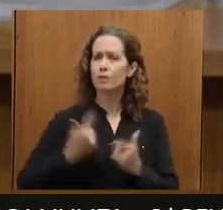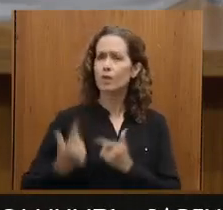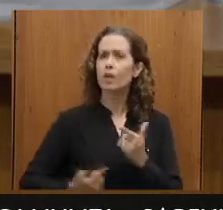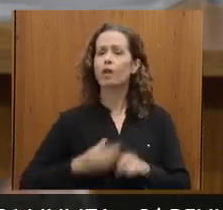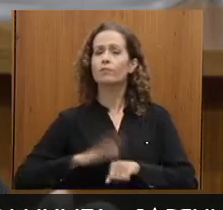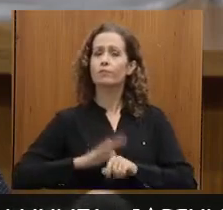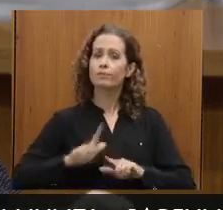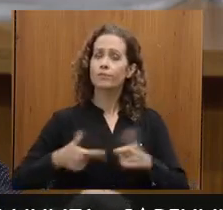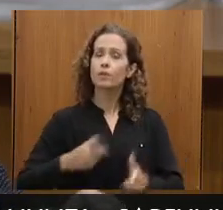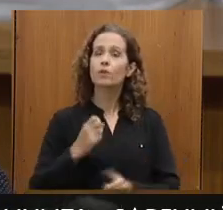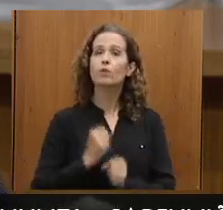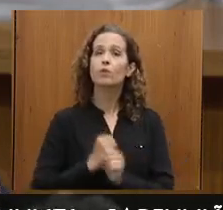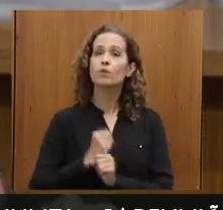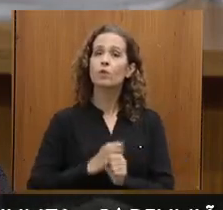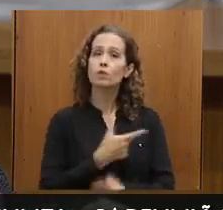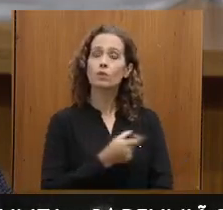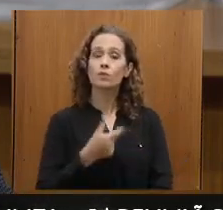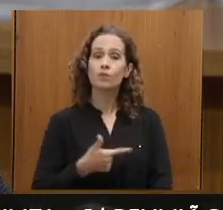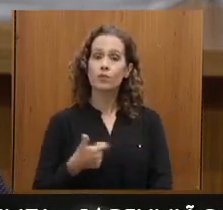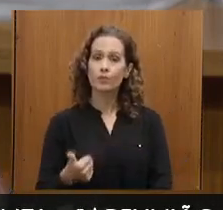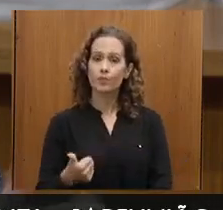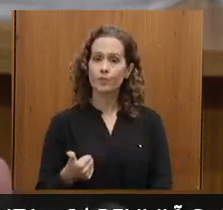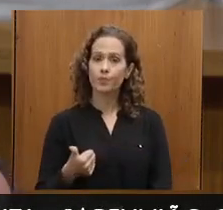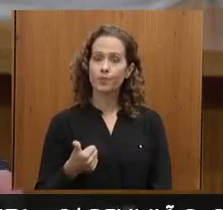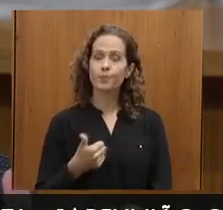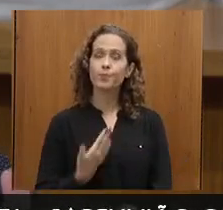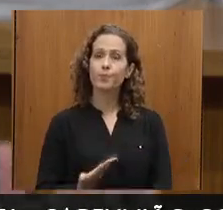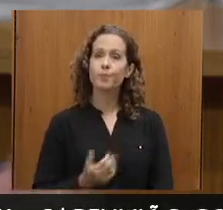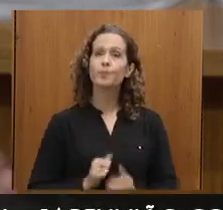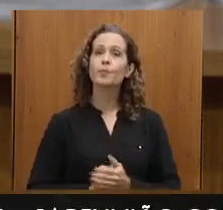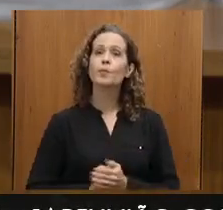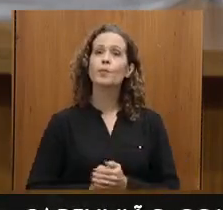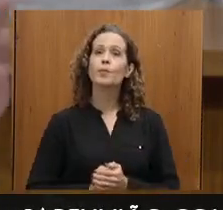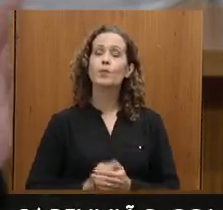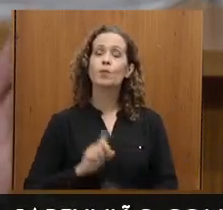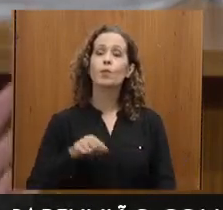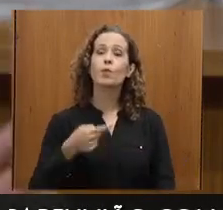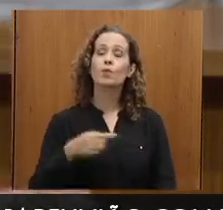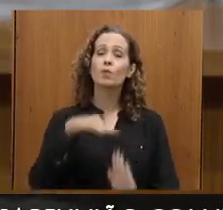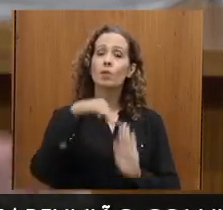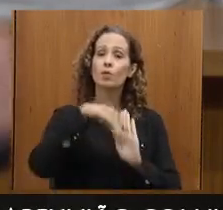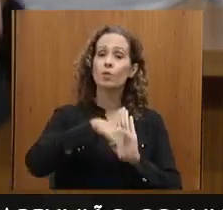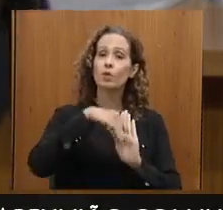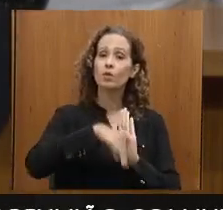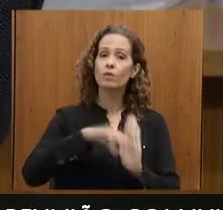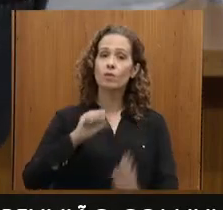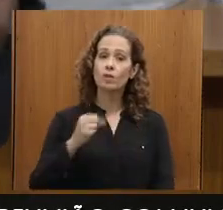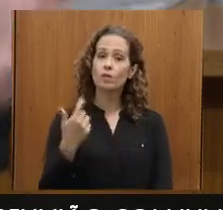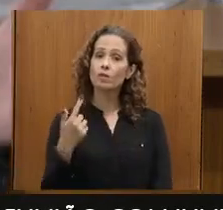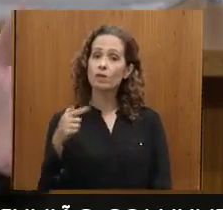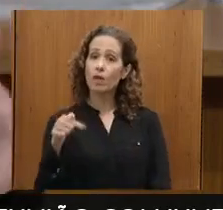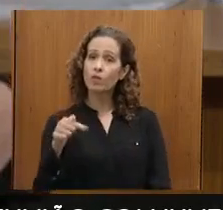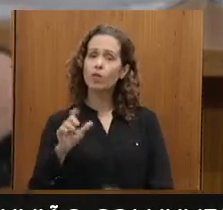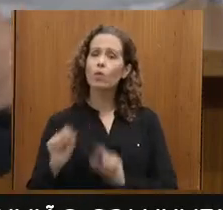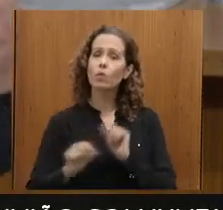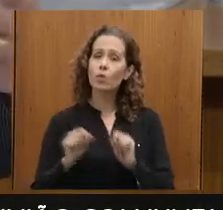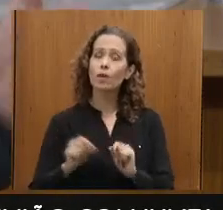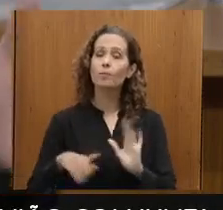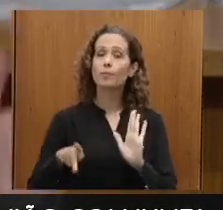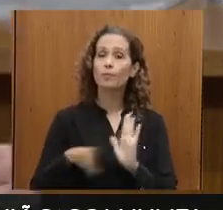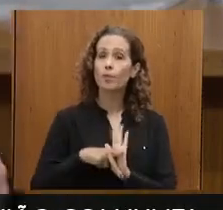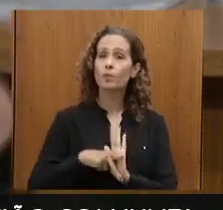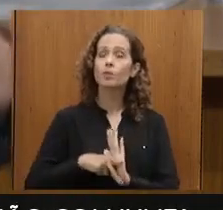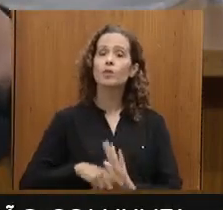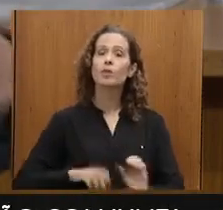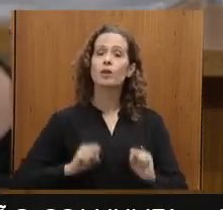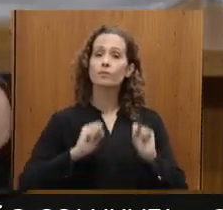ano de 2021. Com relação ao memorando 87, esse é memorando da Secretaria de Educação,